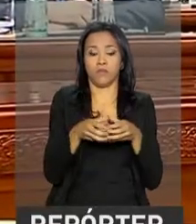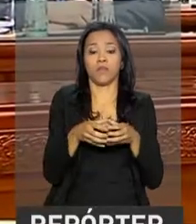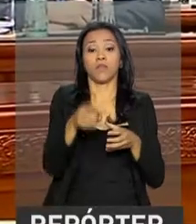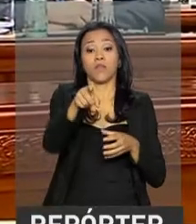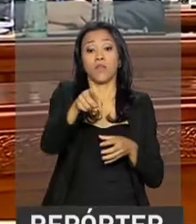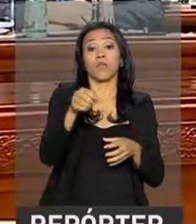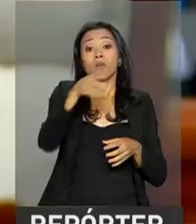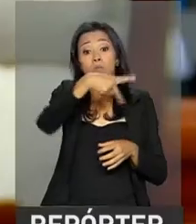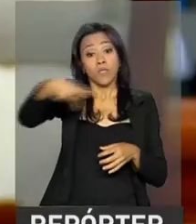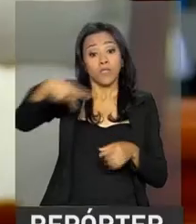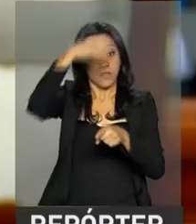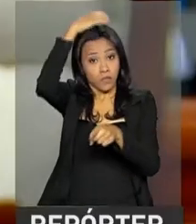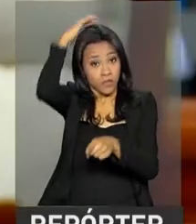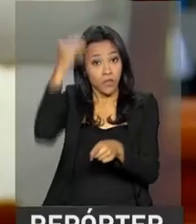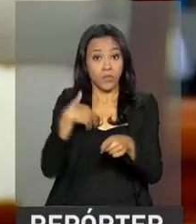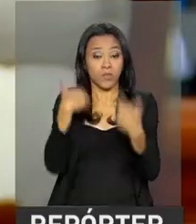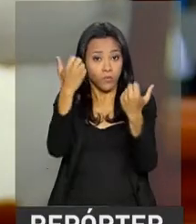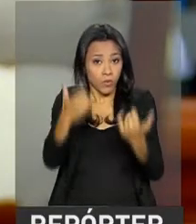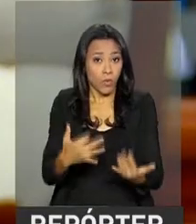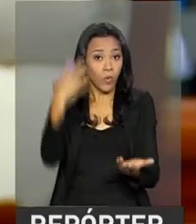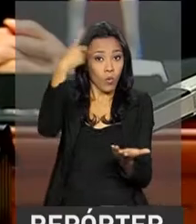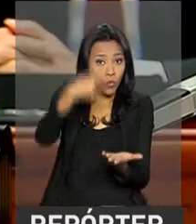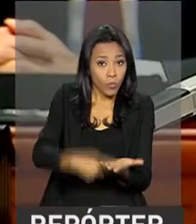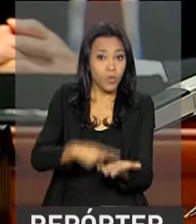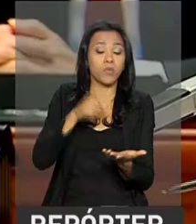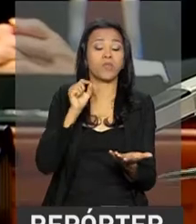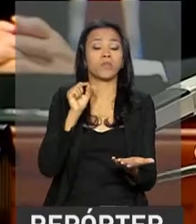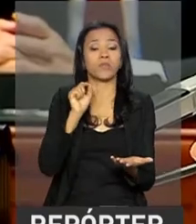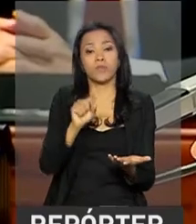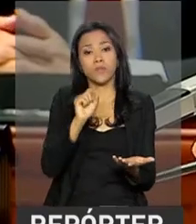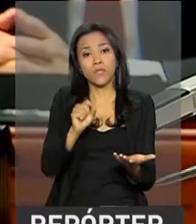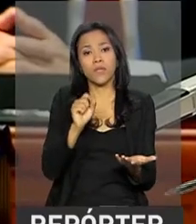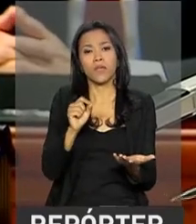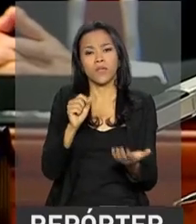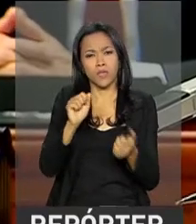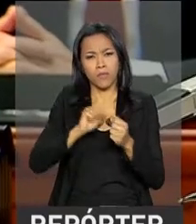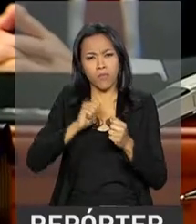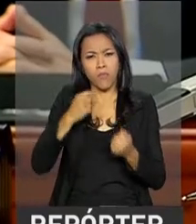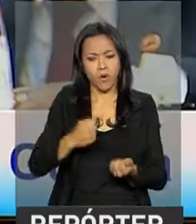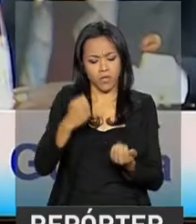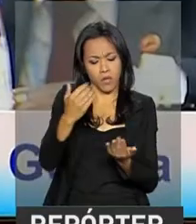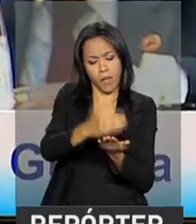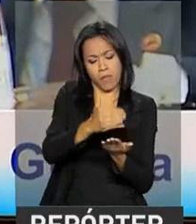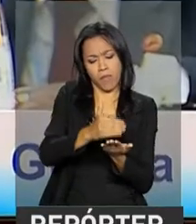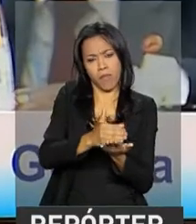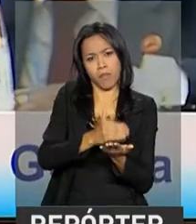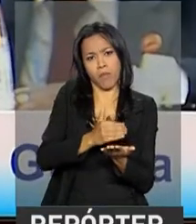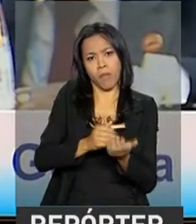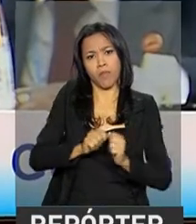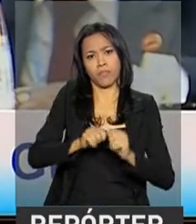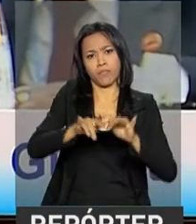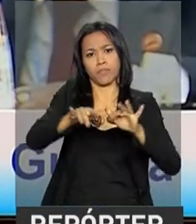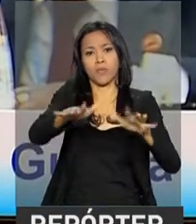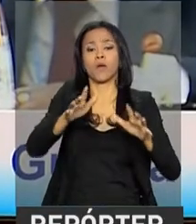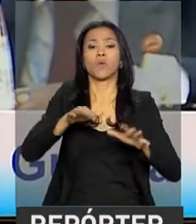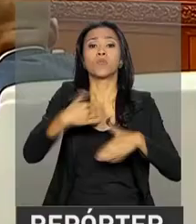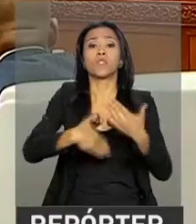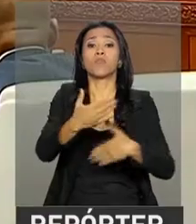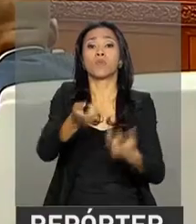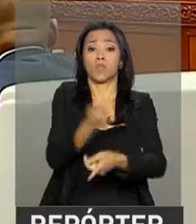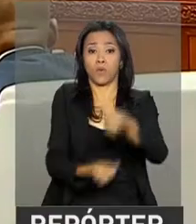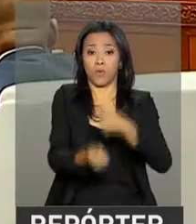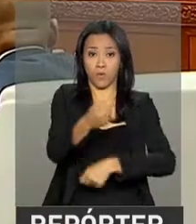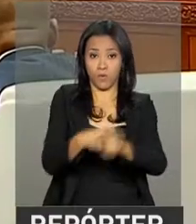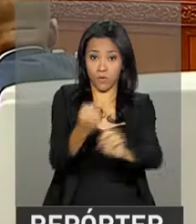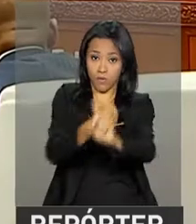Michel Temer, reafirmaram o compromisso com instrumentos que possam disseminar o desenvolvimento econômico e social no mundo,